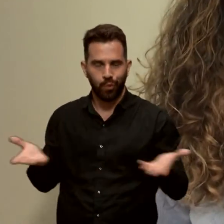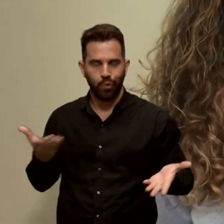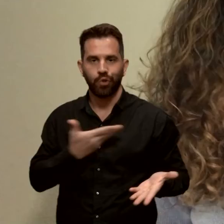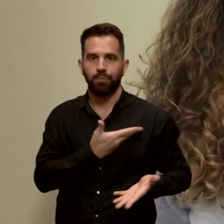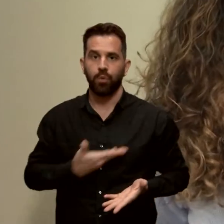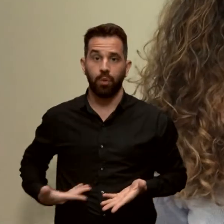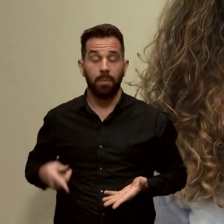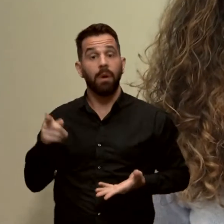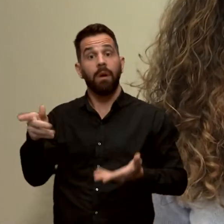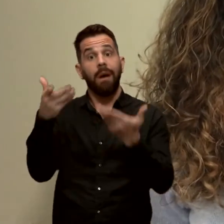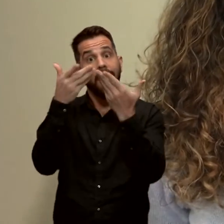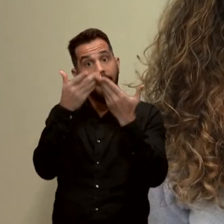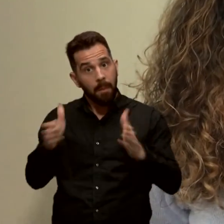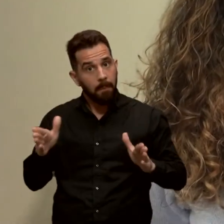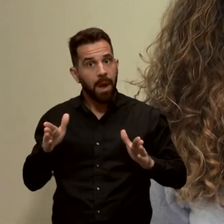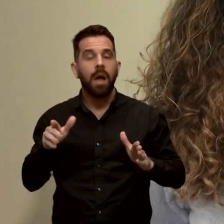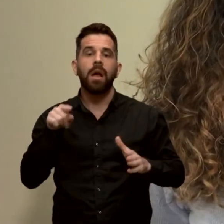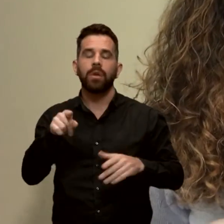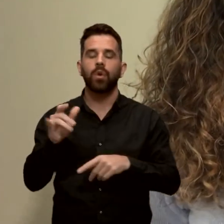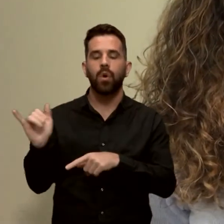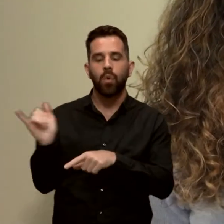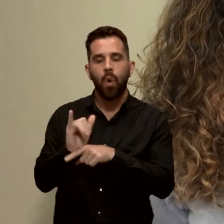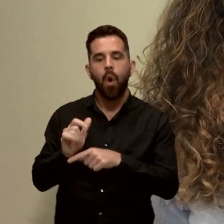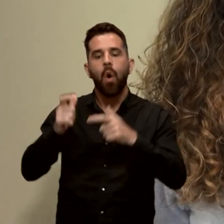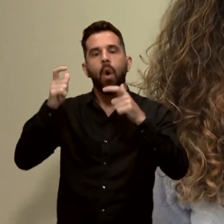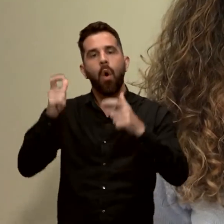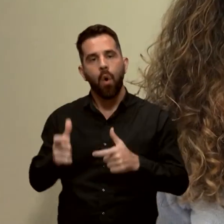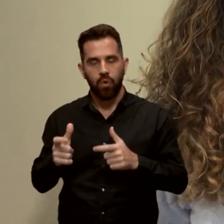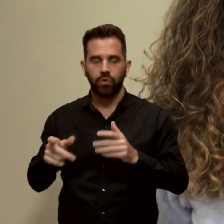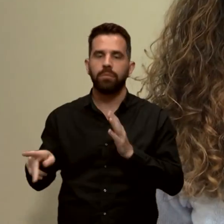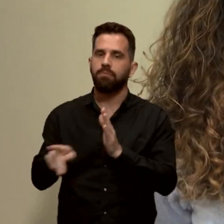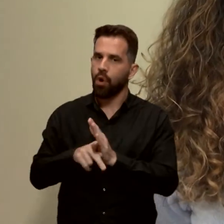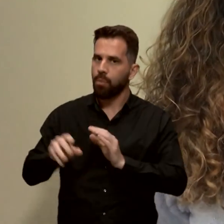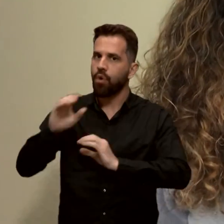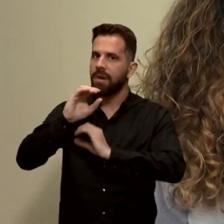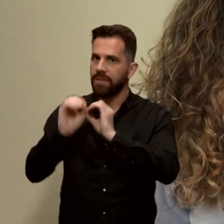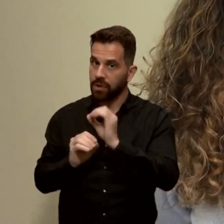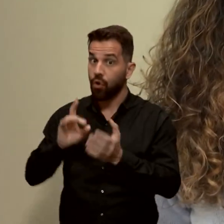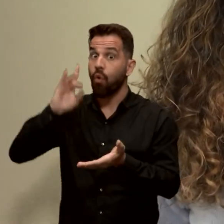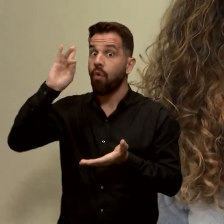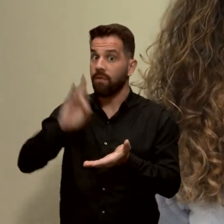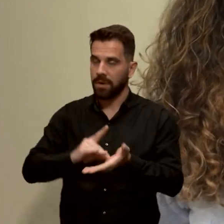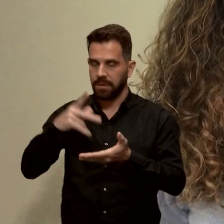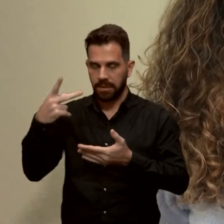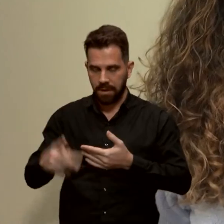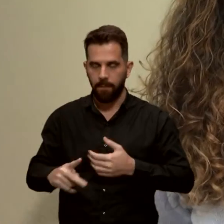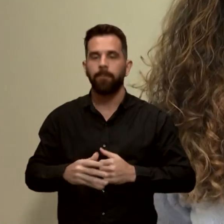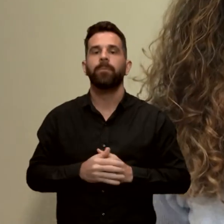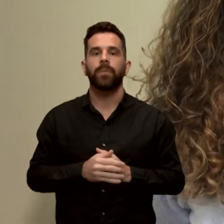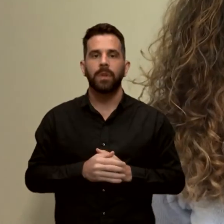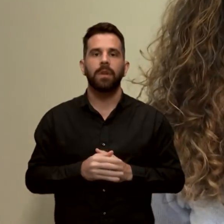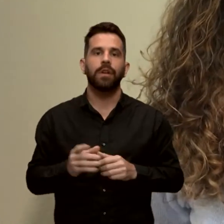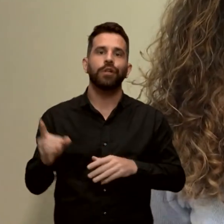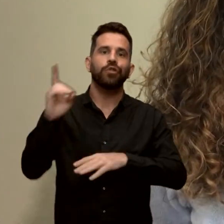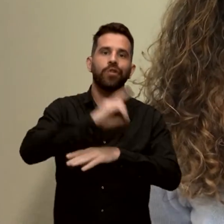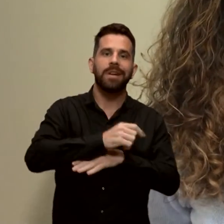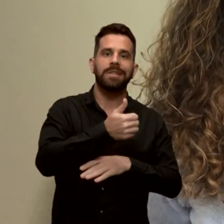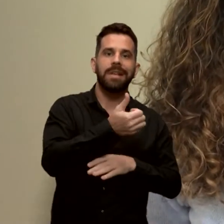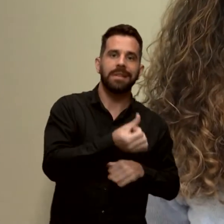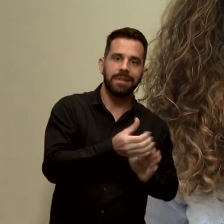interessados e será transmitido pelo canal da UFG Oficial no YouTube, entre os dias 16 a 20 de